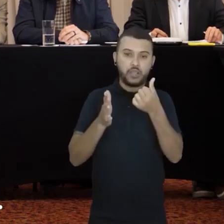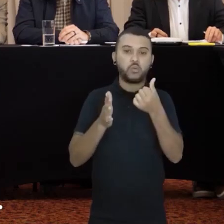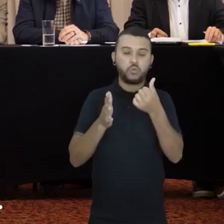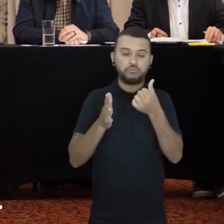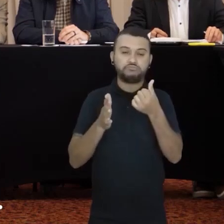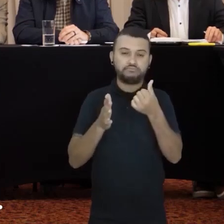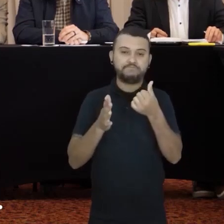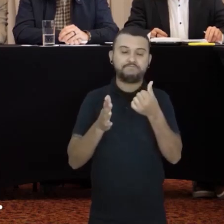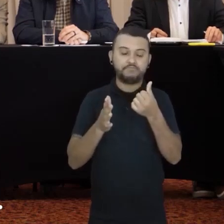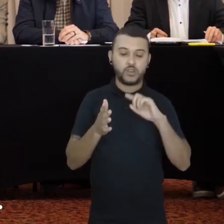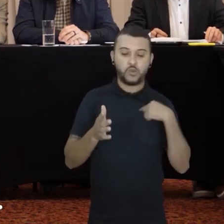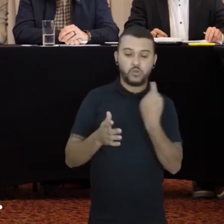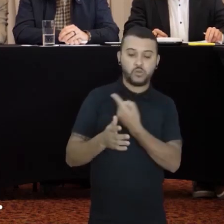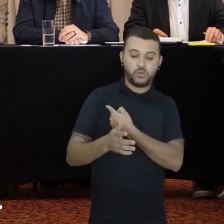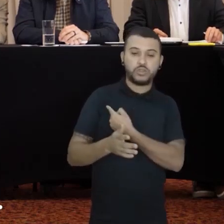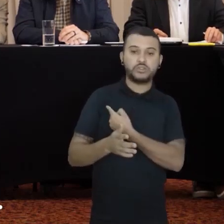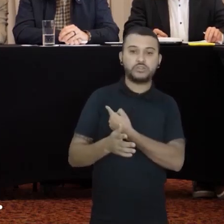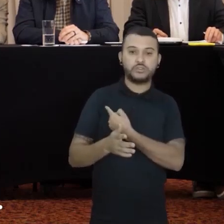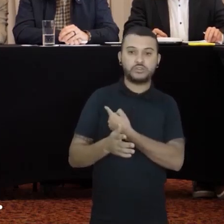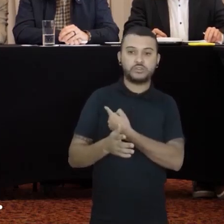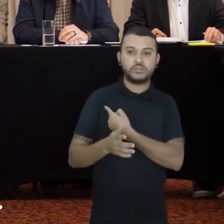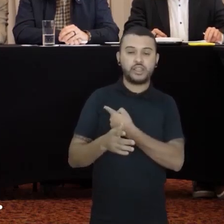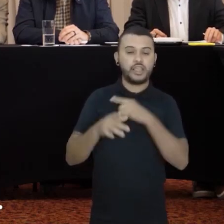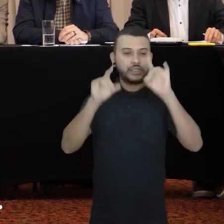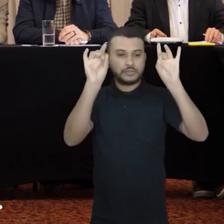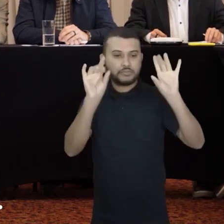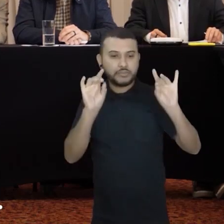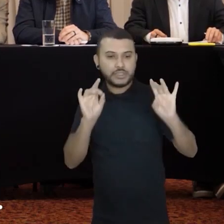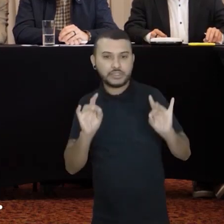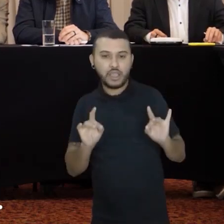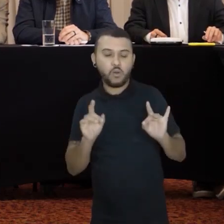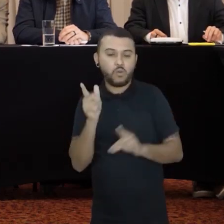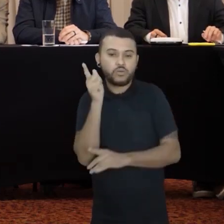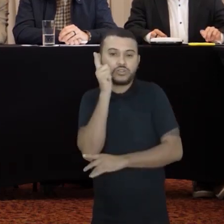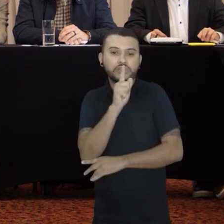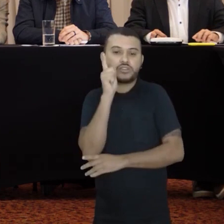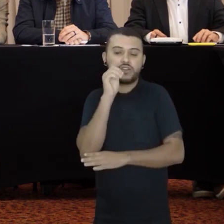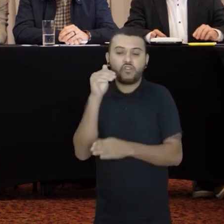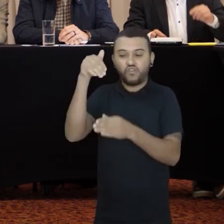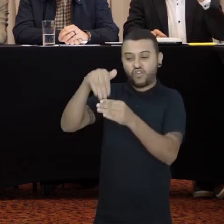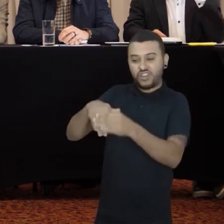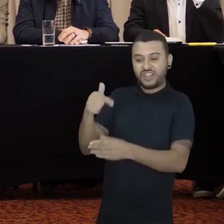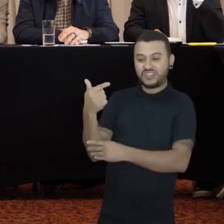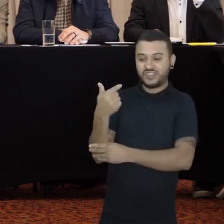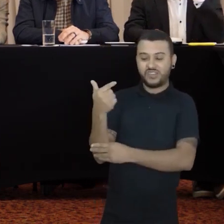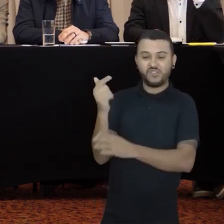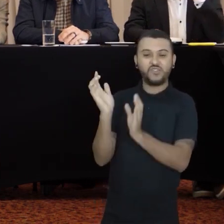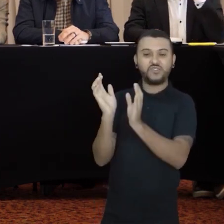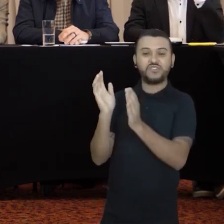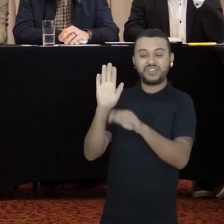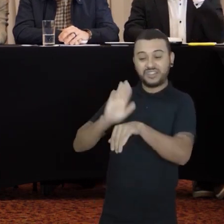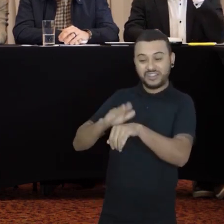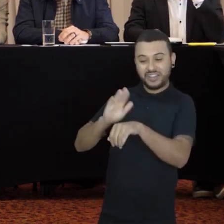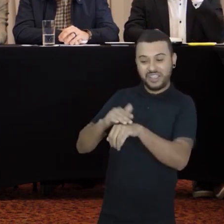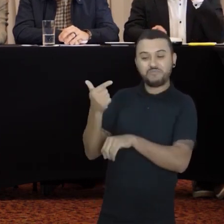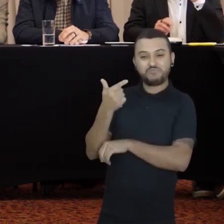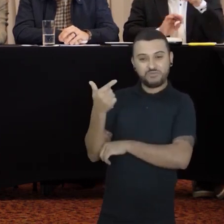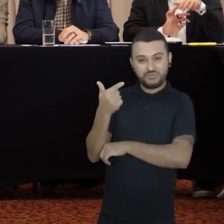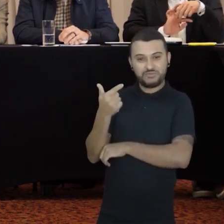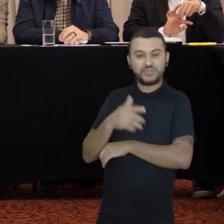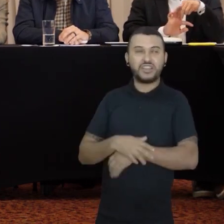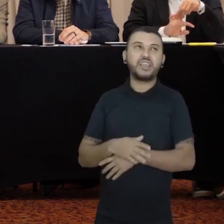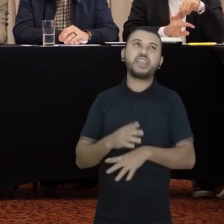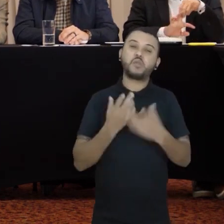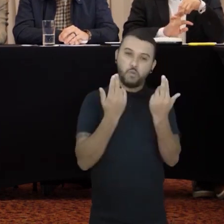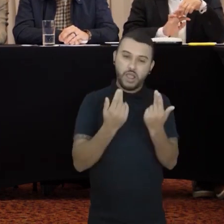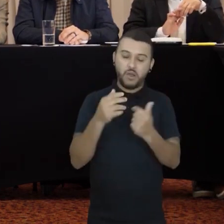nós somos especialistas em ganhar eleições no segundo turno. Foi assim em 2002, foi